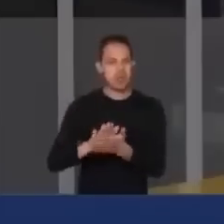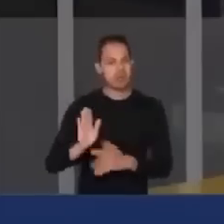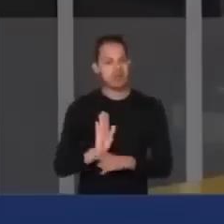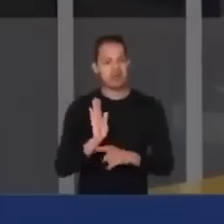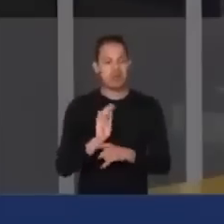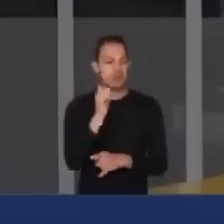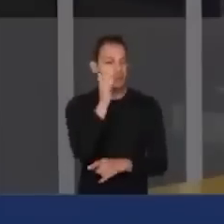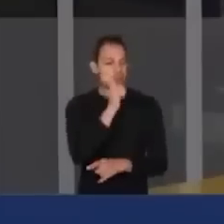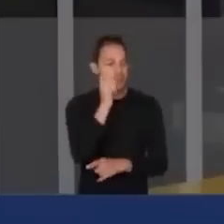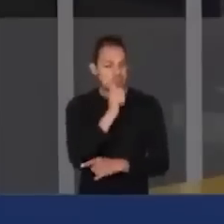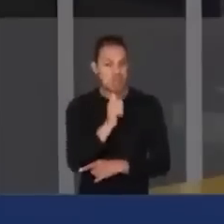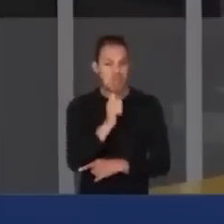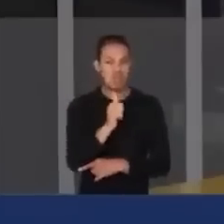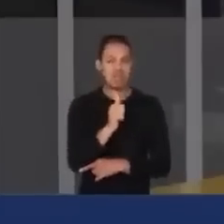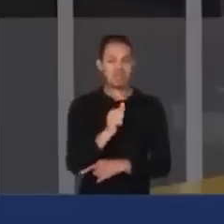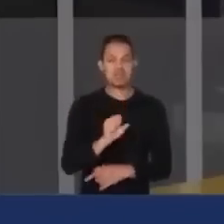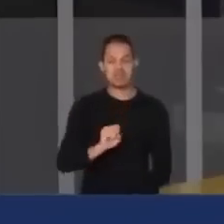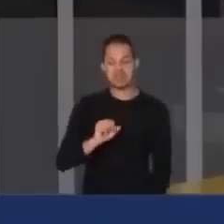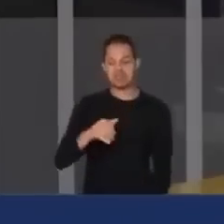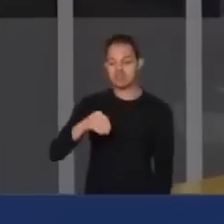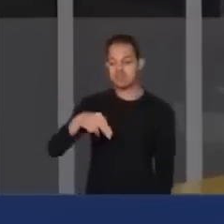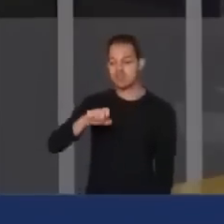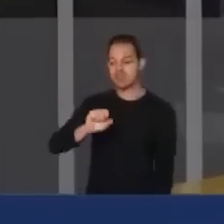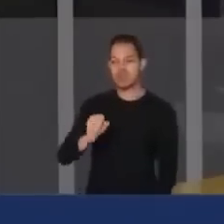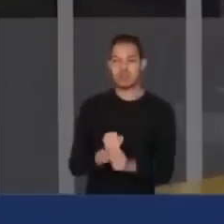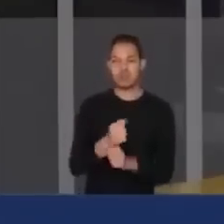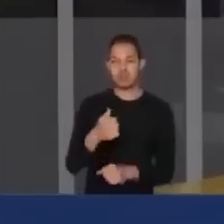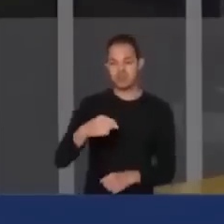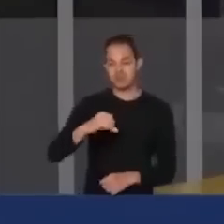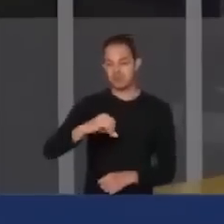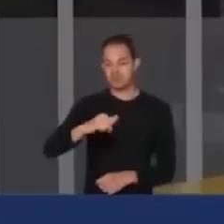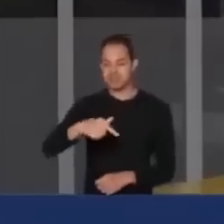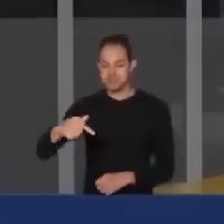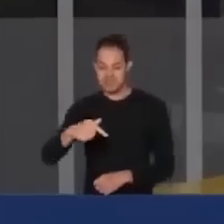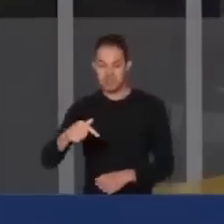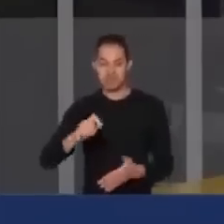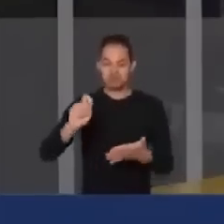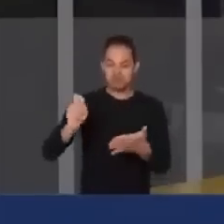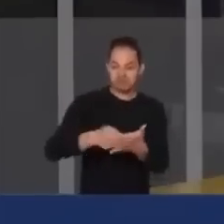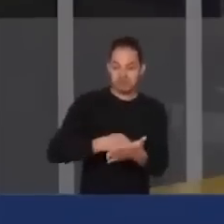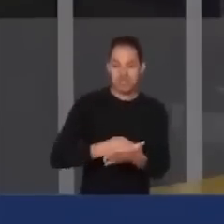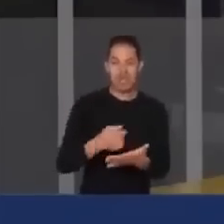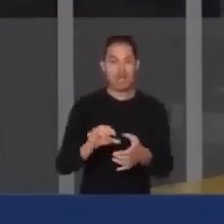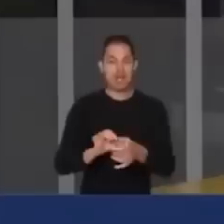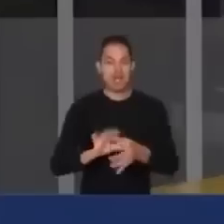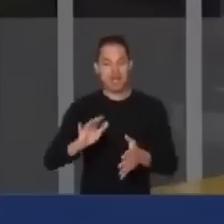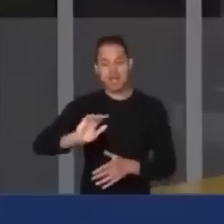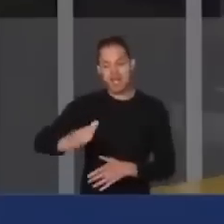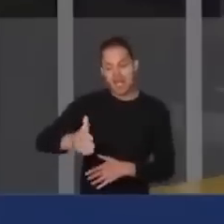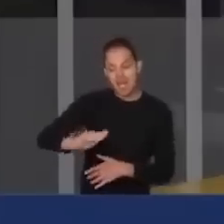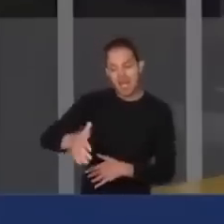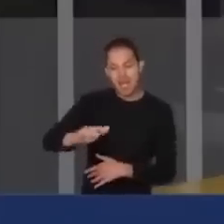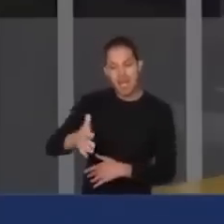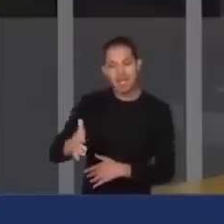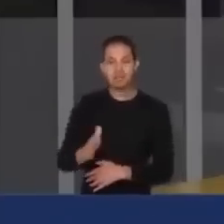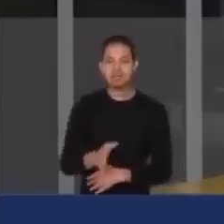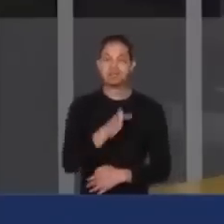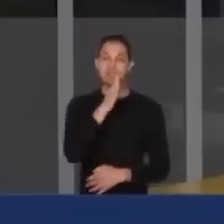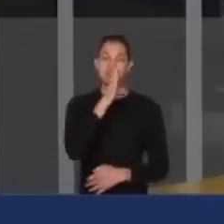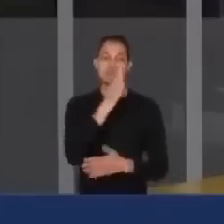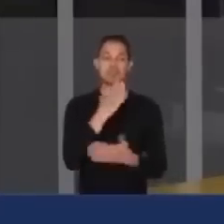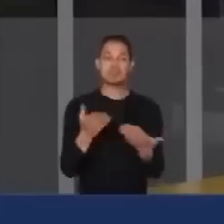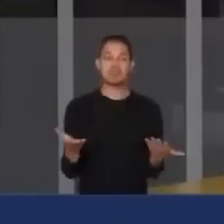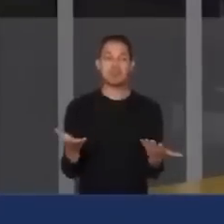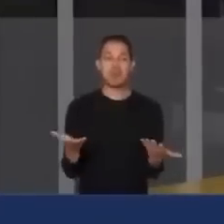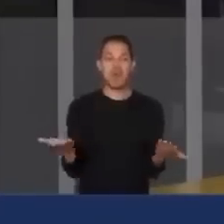pelas mulheres. Simone de Beauvoir, que em 77 assinou uma frente pela legalização da pedofilia, eis que ela fica em silêncio isso.